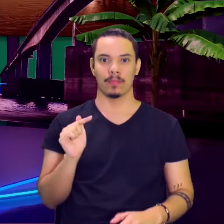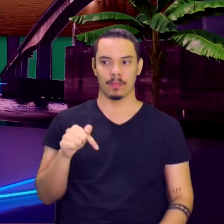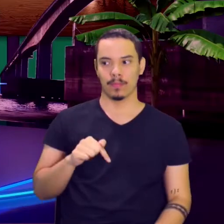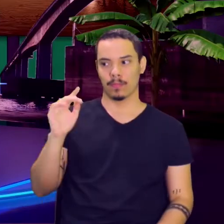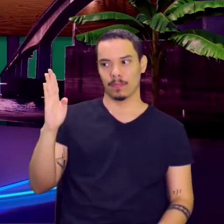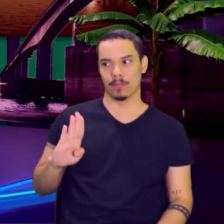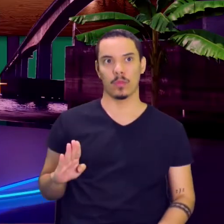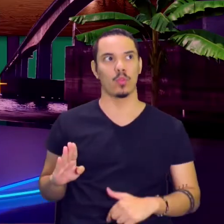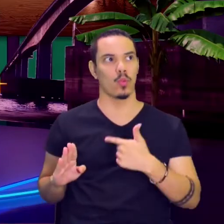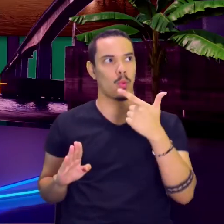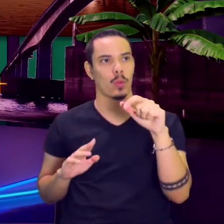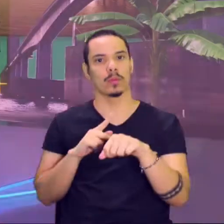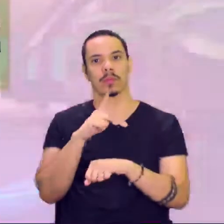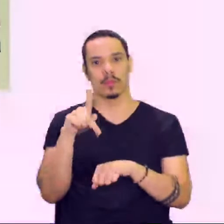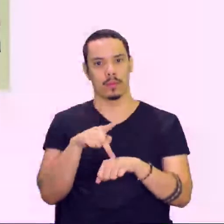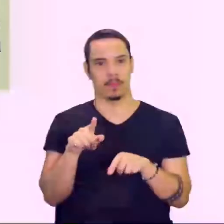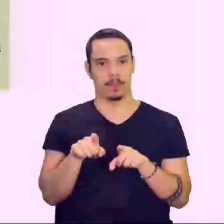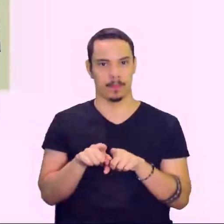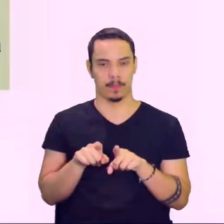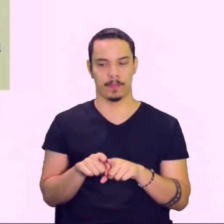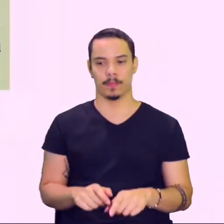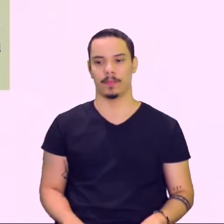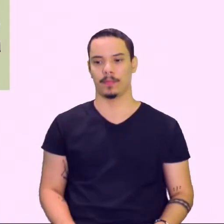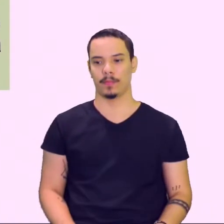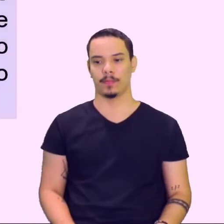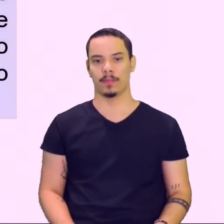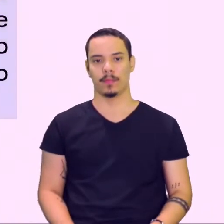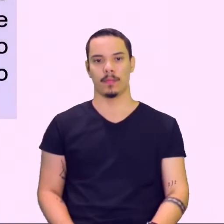Vamos lá, continuando. Vamos lá, galera.